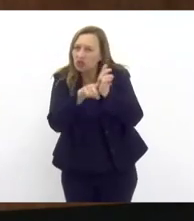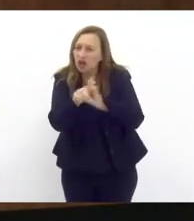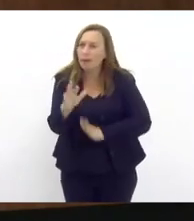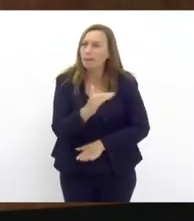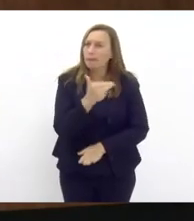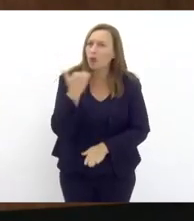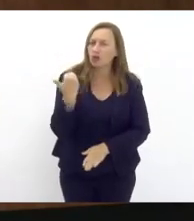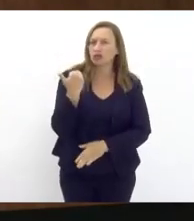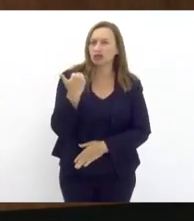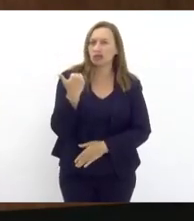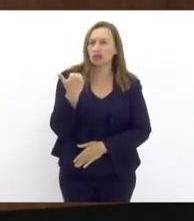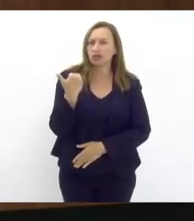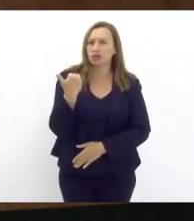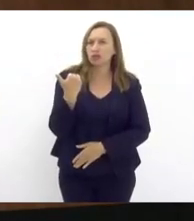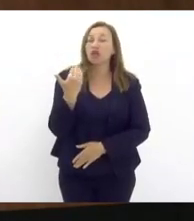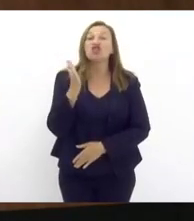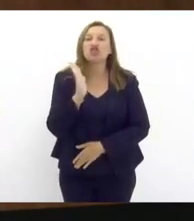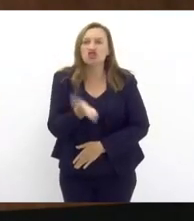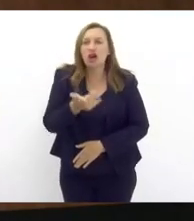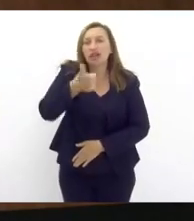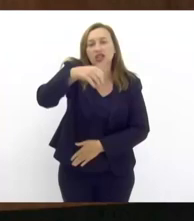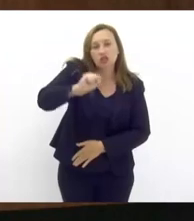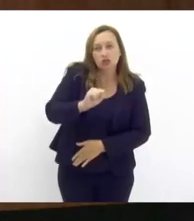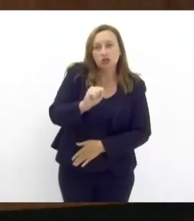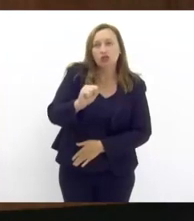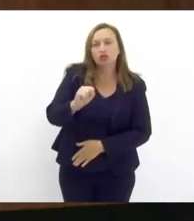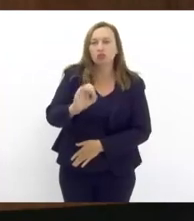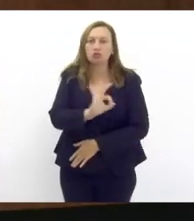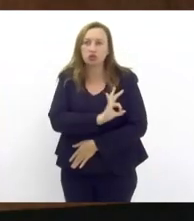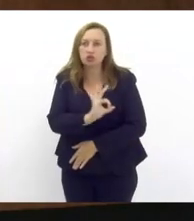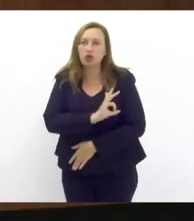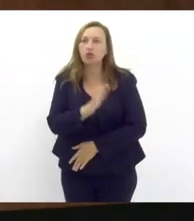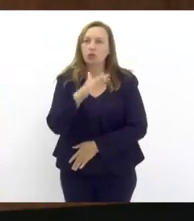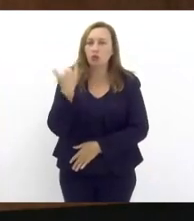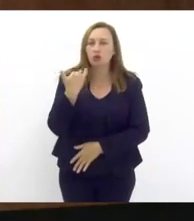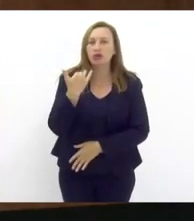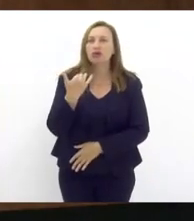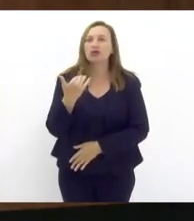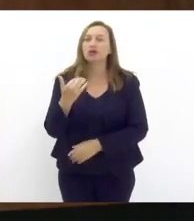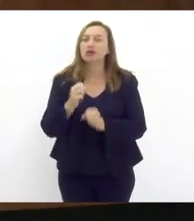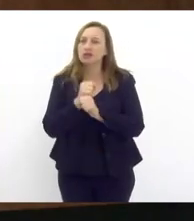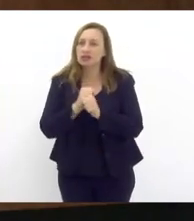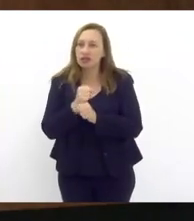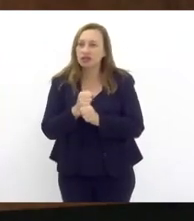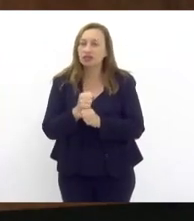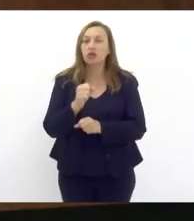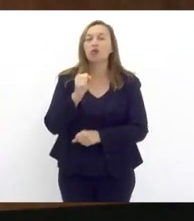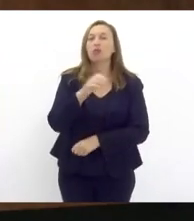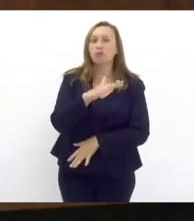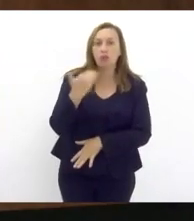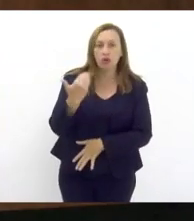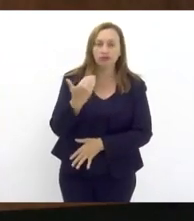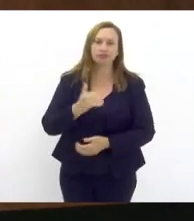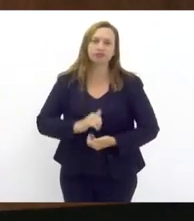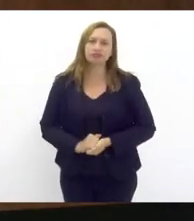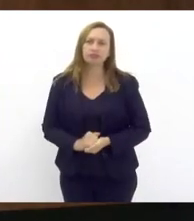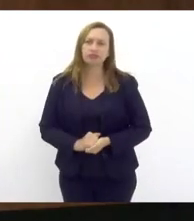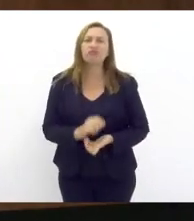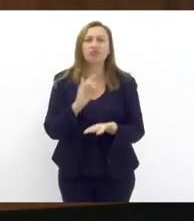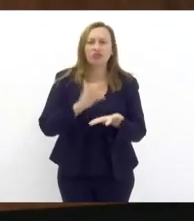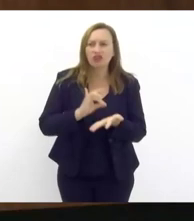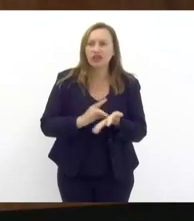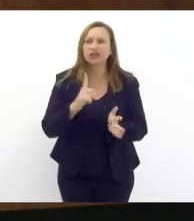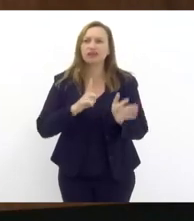morte, que já são 18 policiais que morrem já esse ano, morte de agente. Porque, na realidade, existe uma